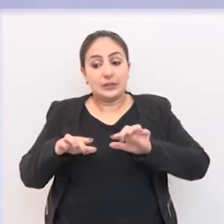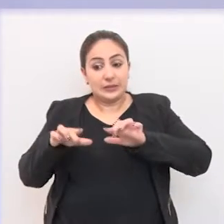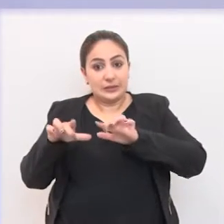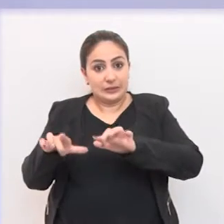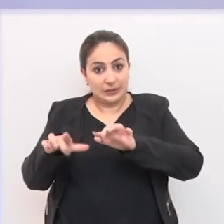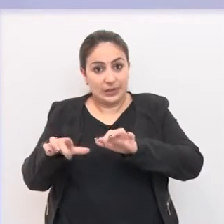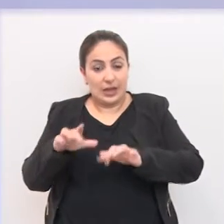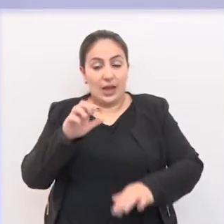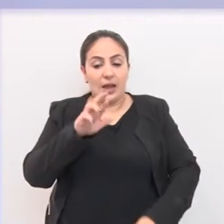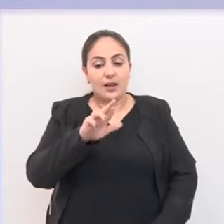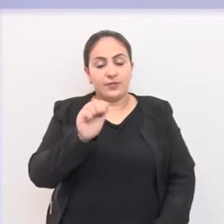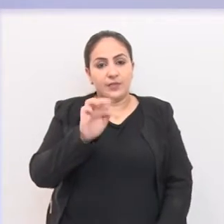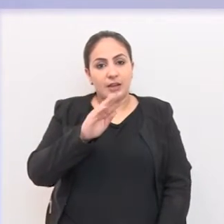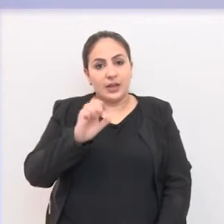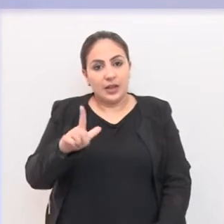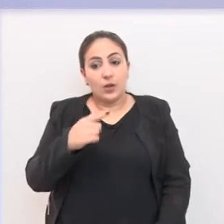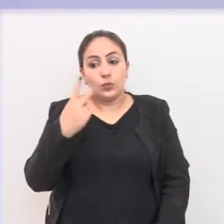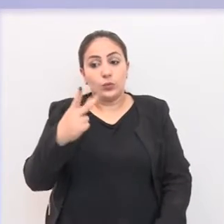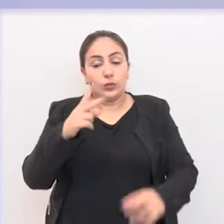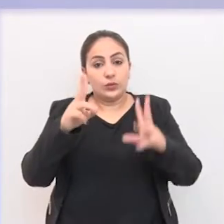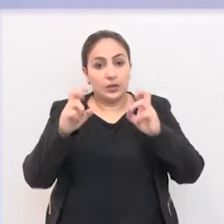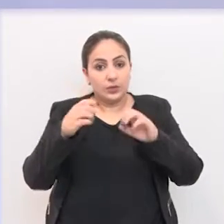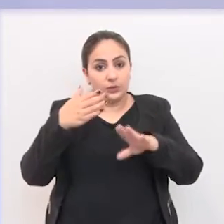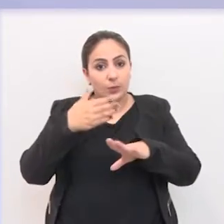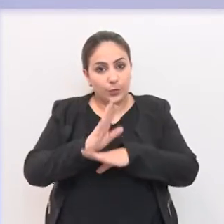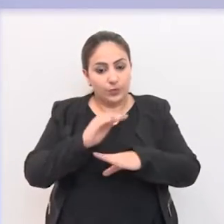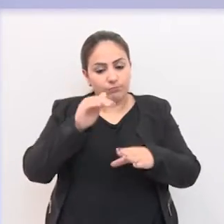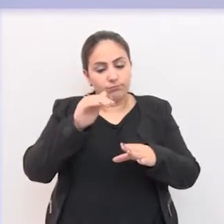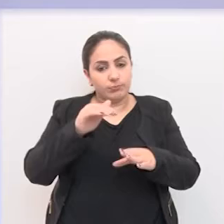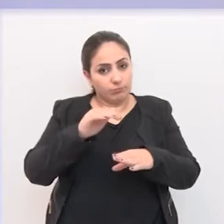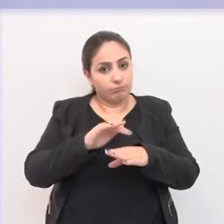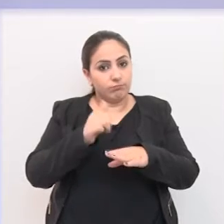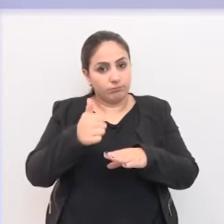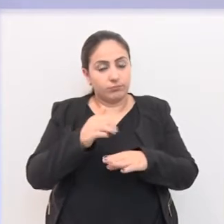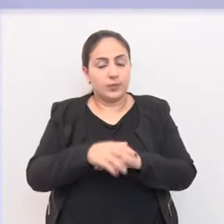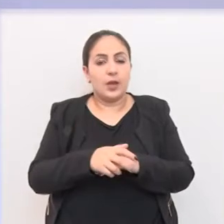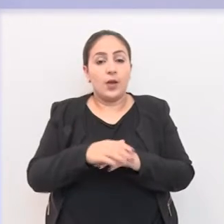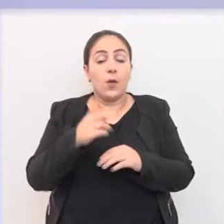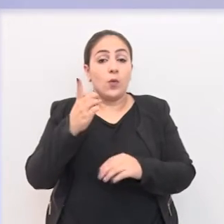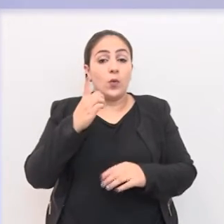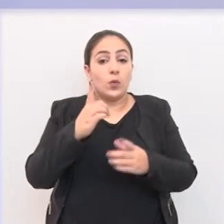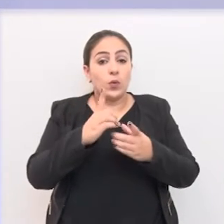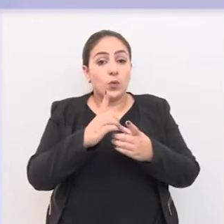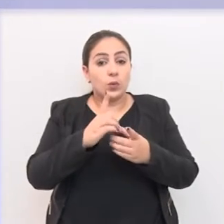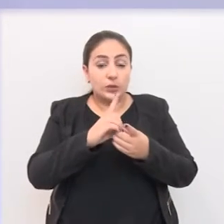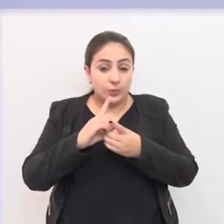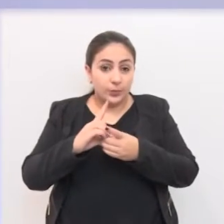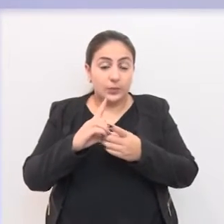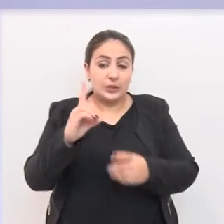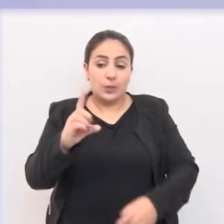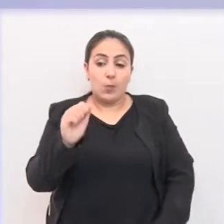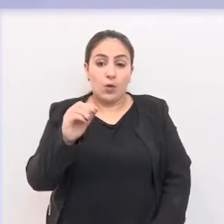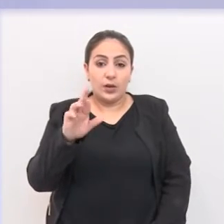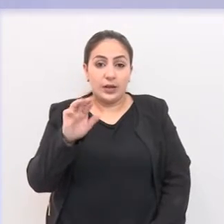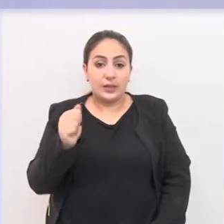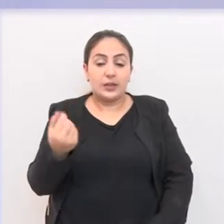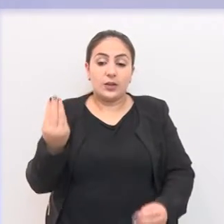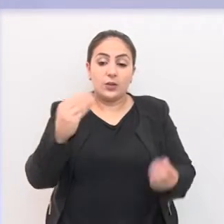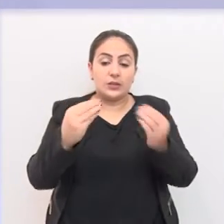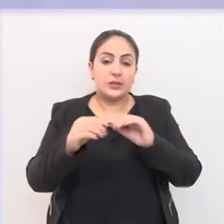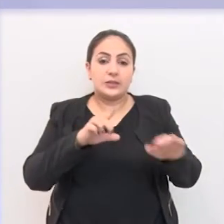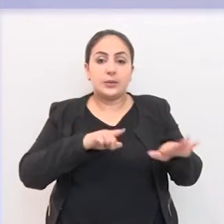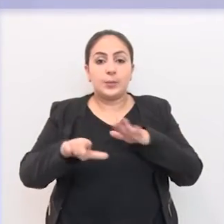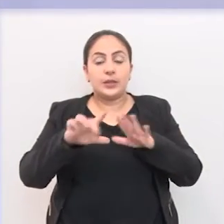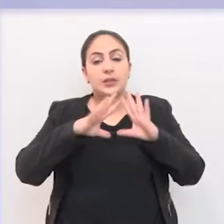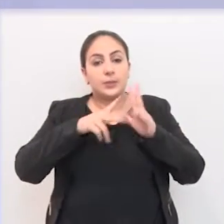licenciado Rafael Colucci, 2 matérias foram aprovadas por unanimidade. O democrata estava sugerindo a inclusão